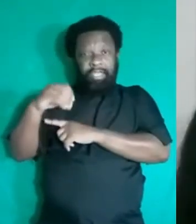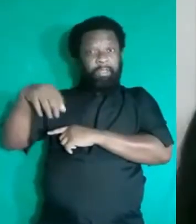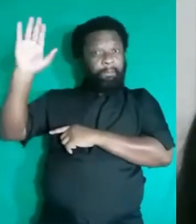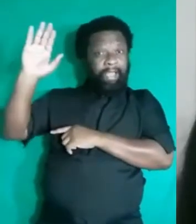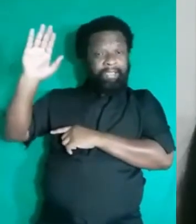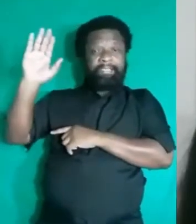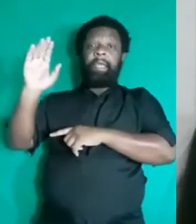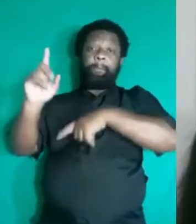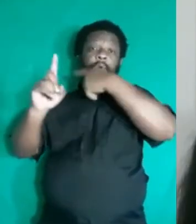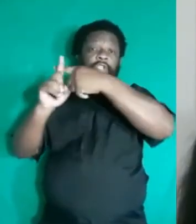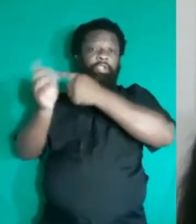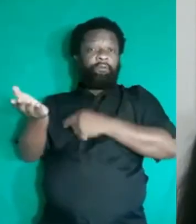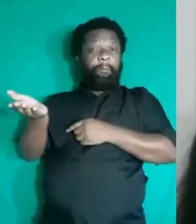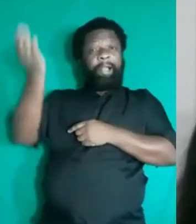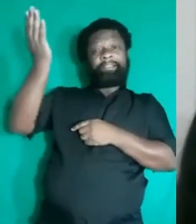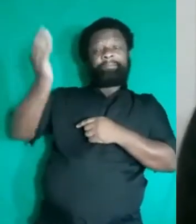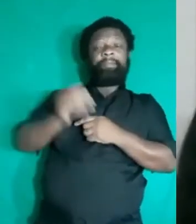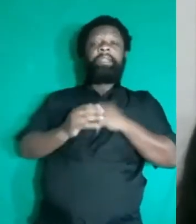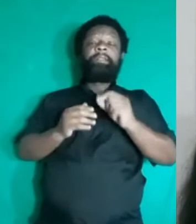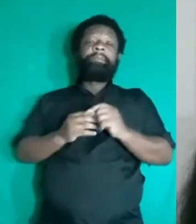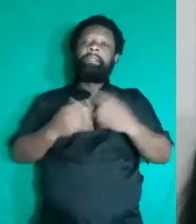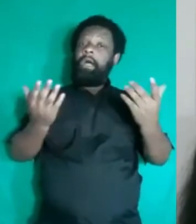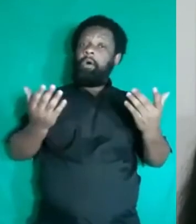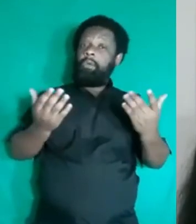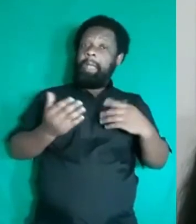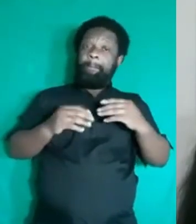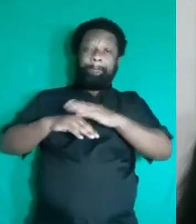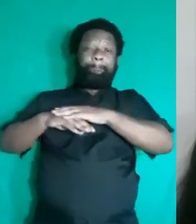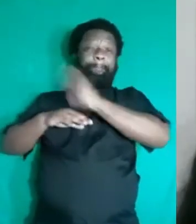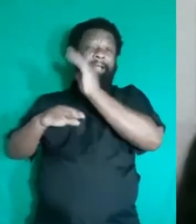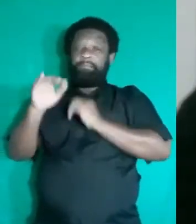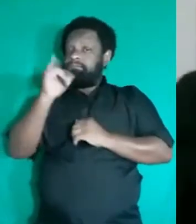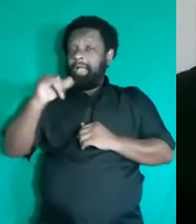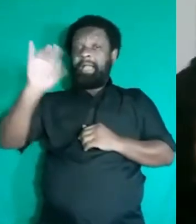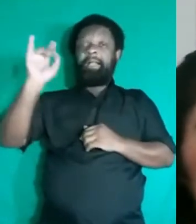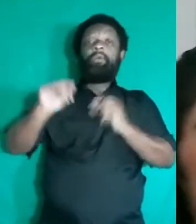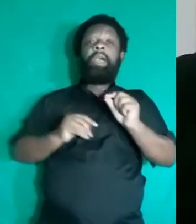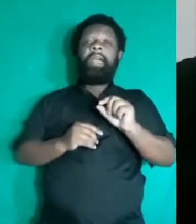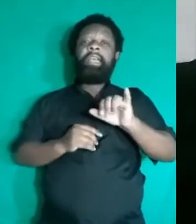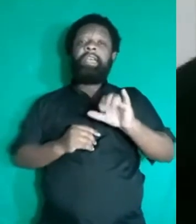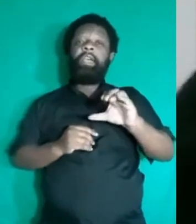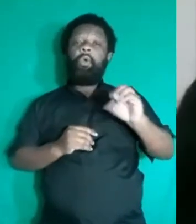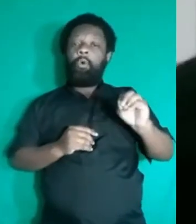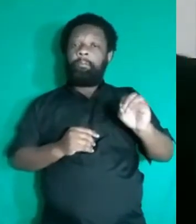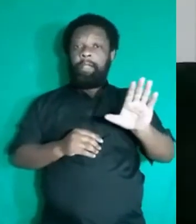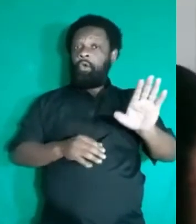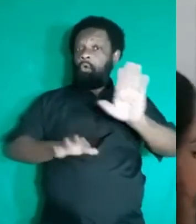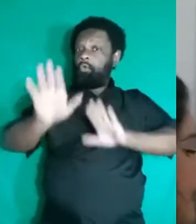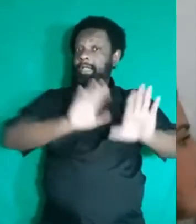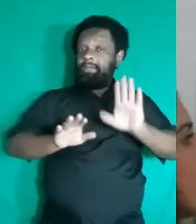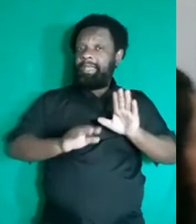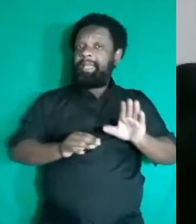coisa. Mais átomos de oxigênio, mais positivo vai estar o enxofre. Então,